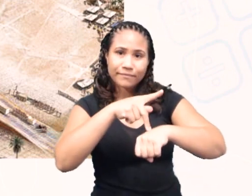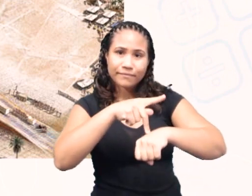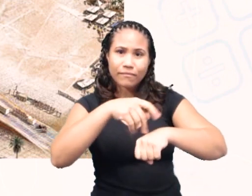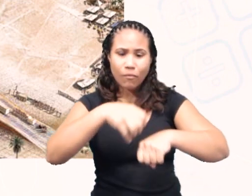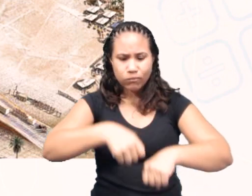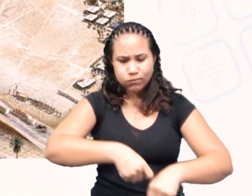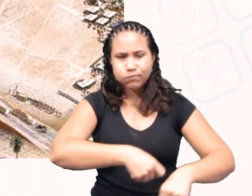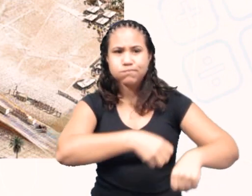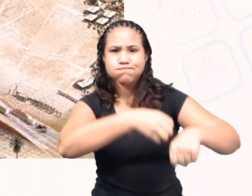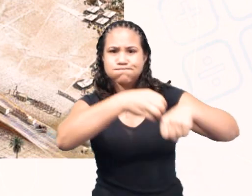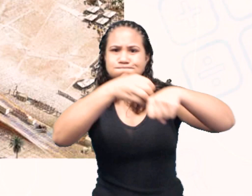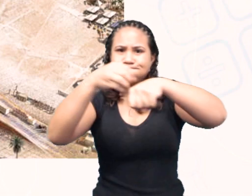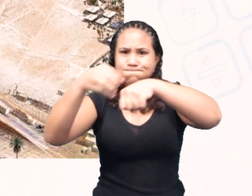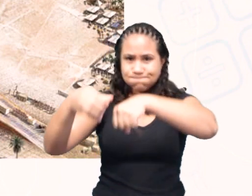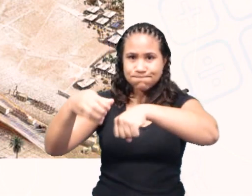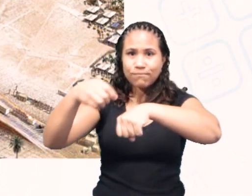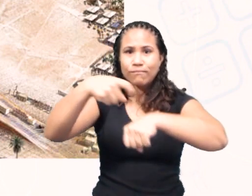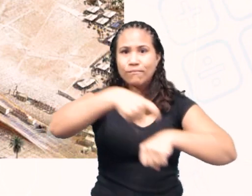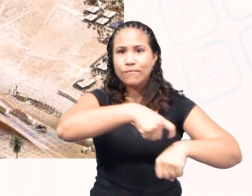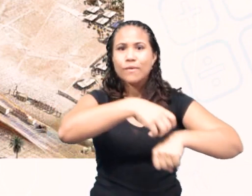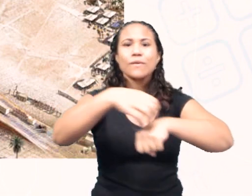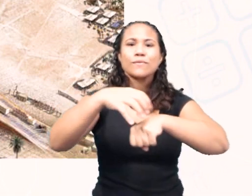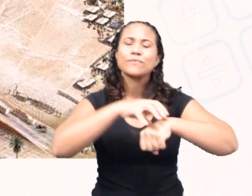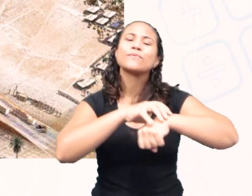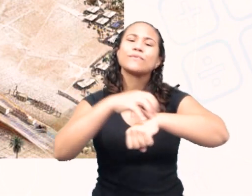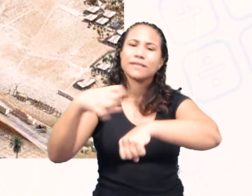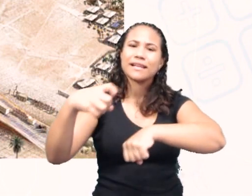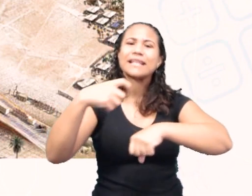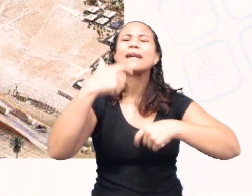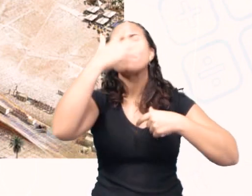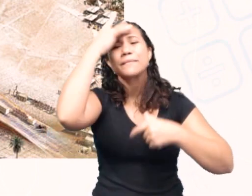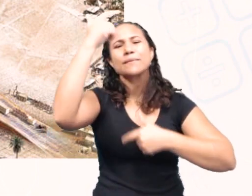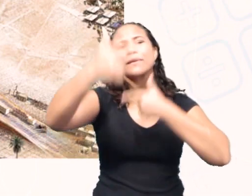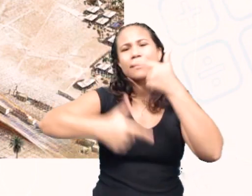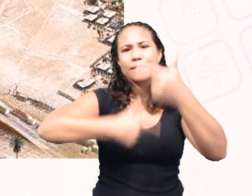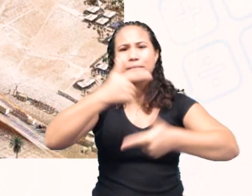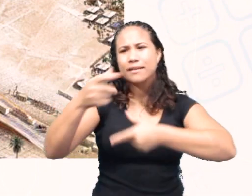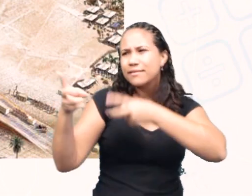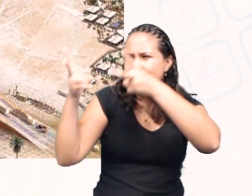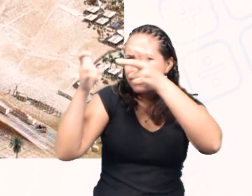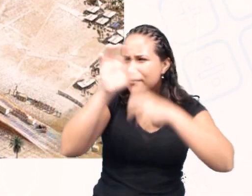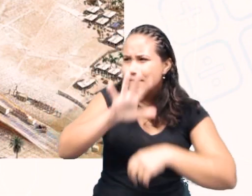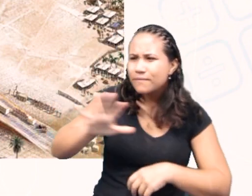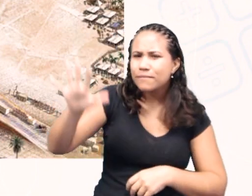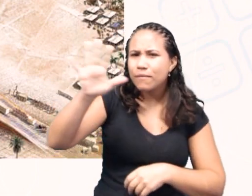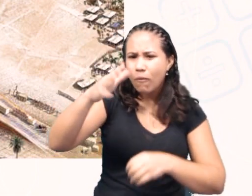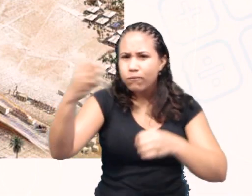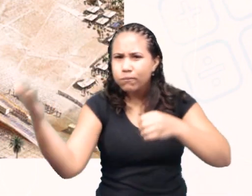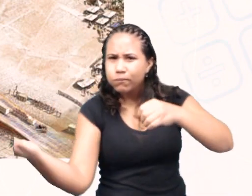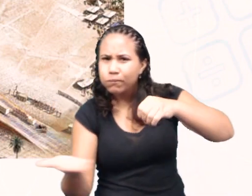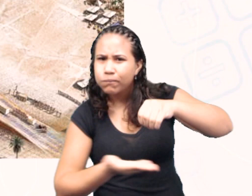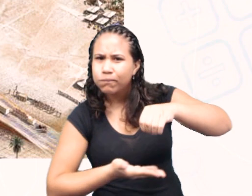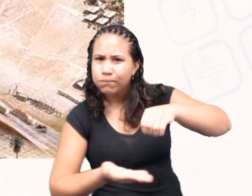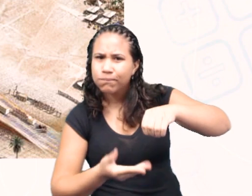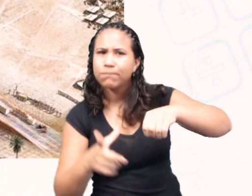carregada, puxada por trabalhadores. Mas, se você observar na parte de baixo,